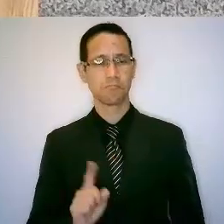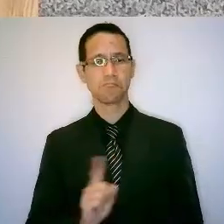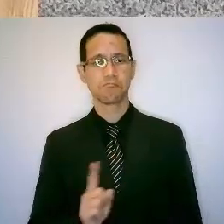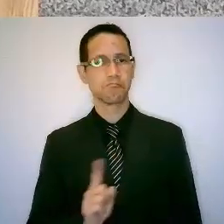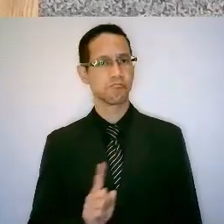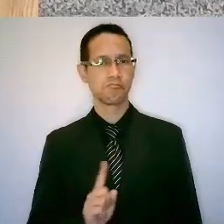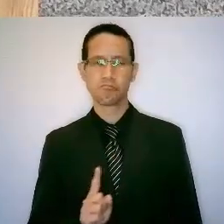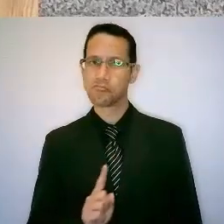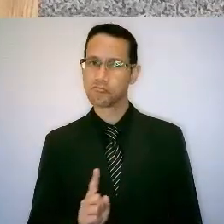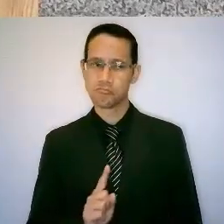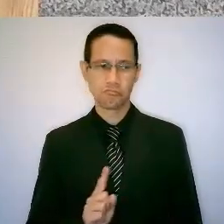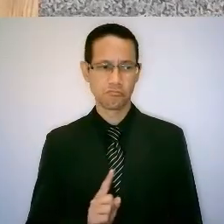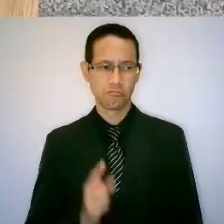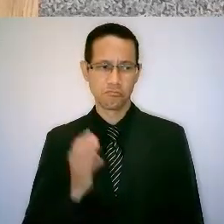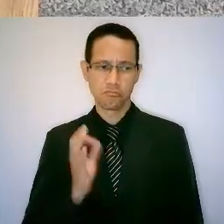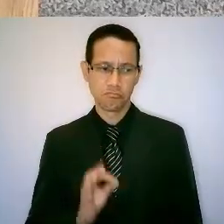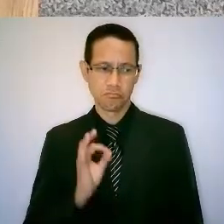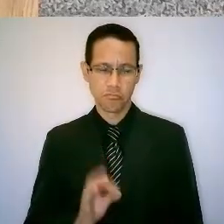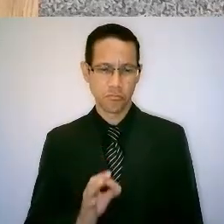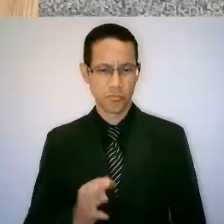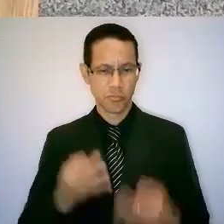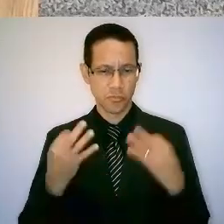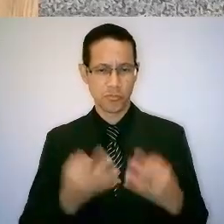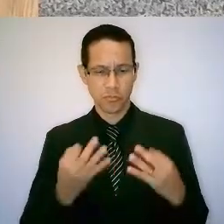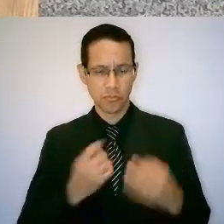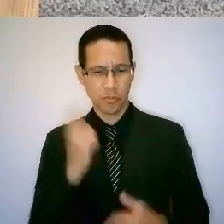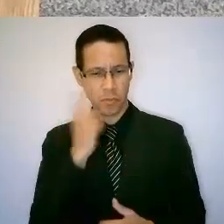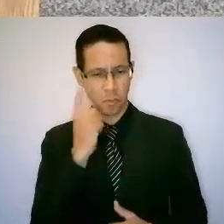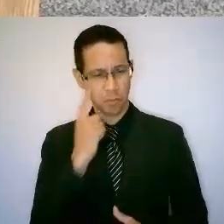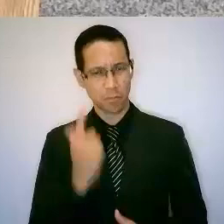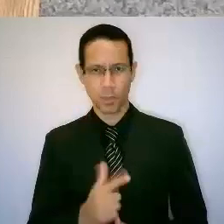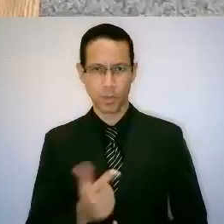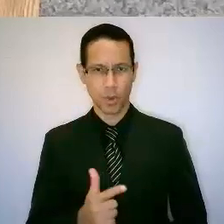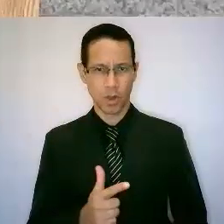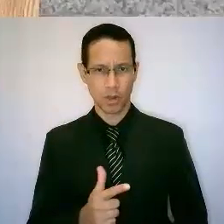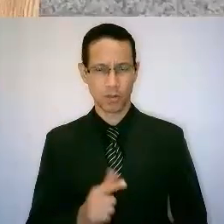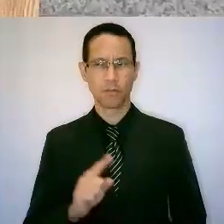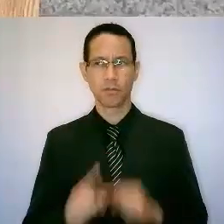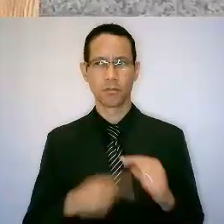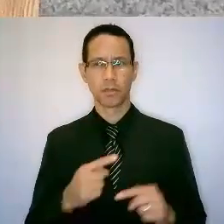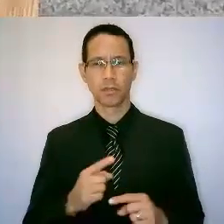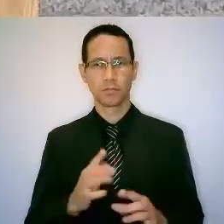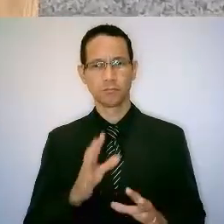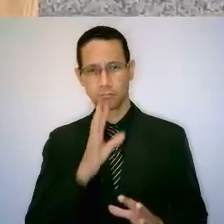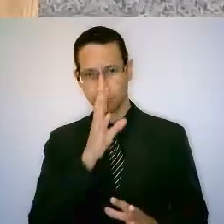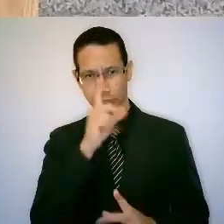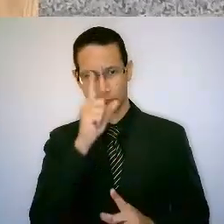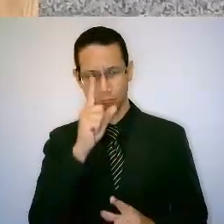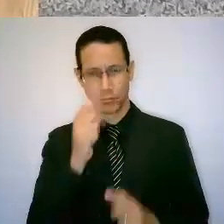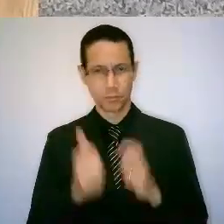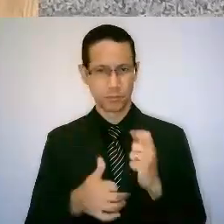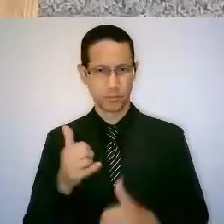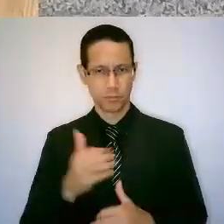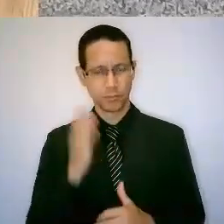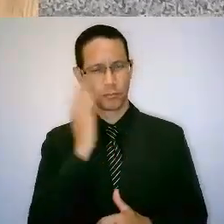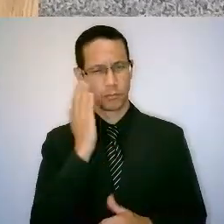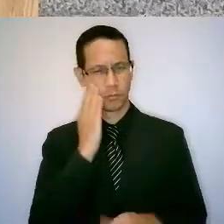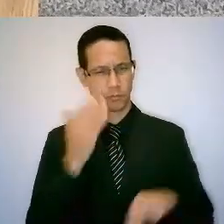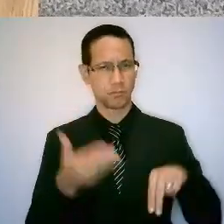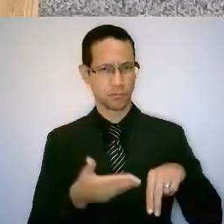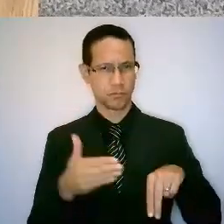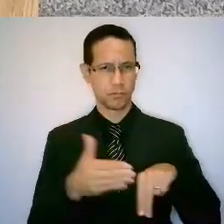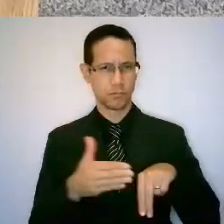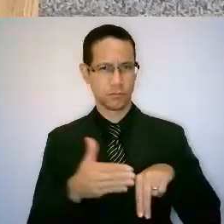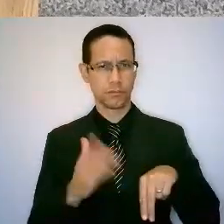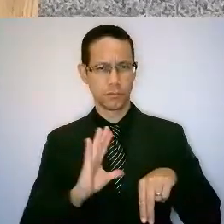convicção de que foi acionado aí ela parte para uma relação de novo temos que respeitar que é uma vítima que passou por uma situação